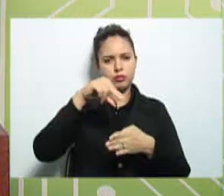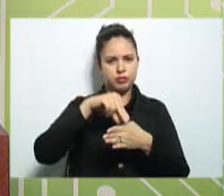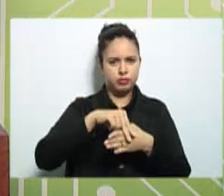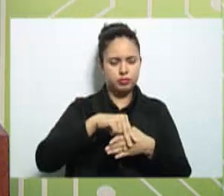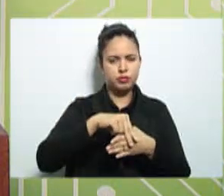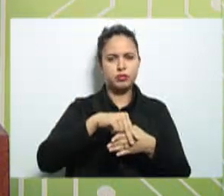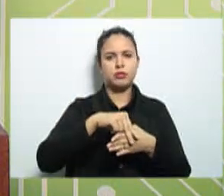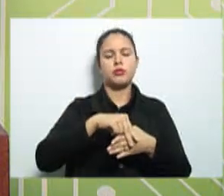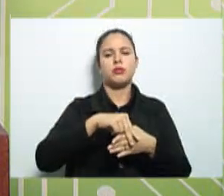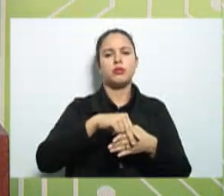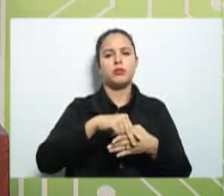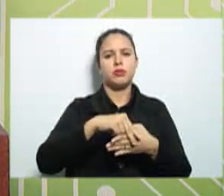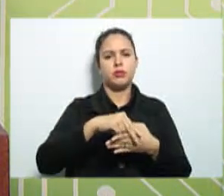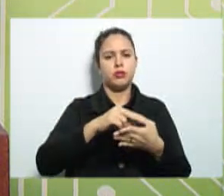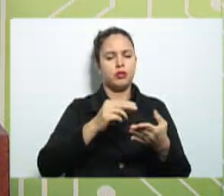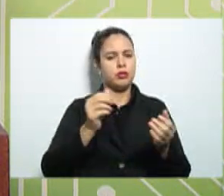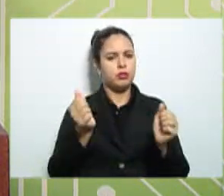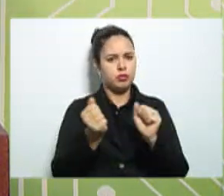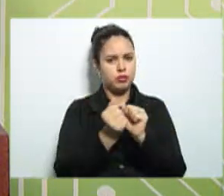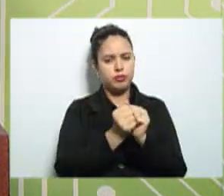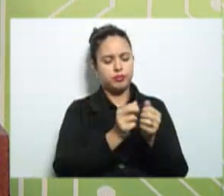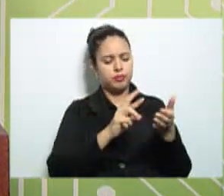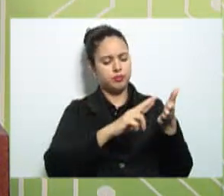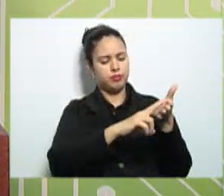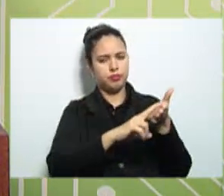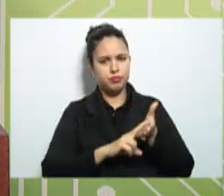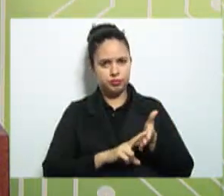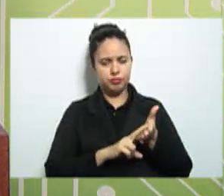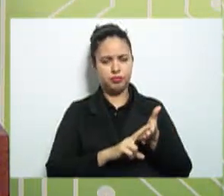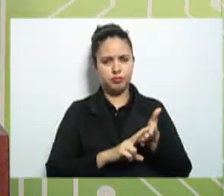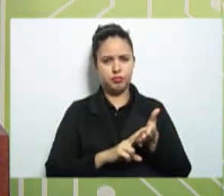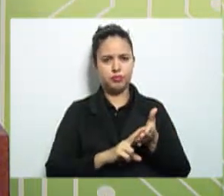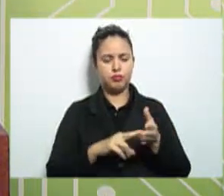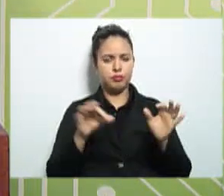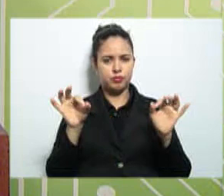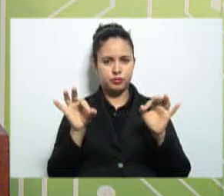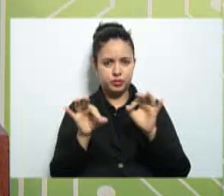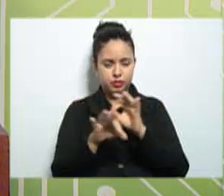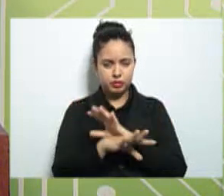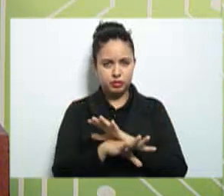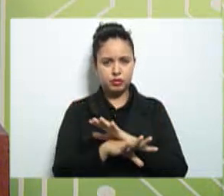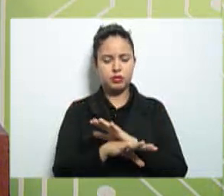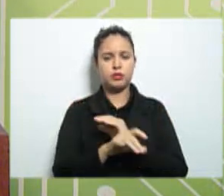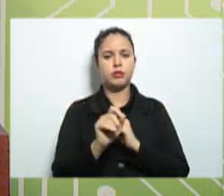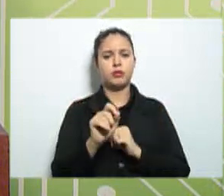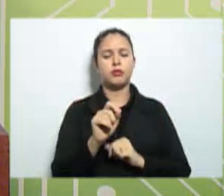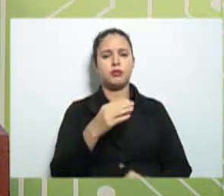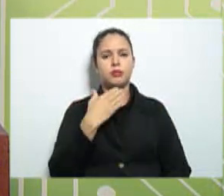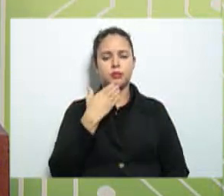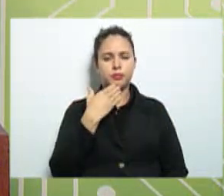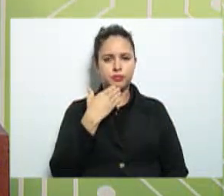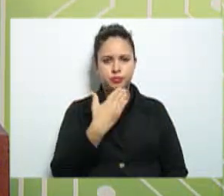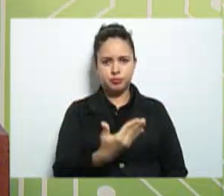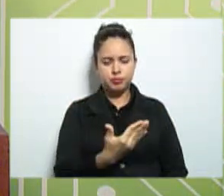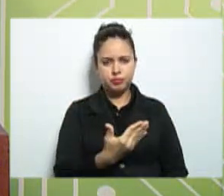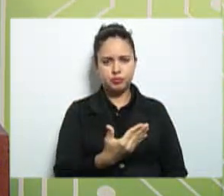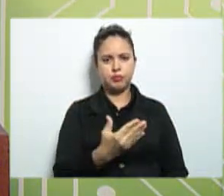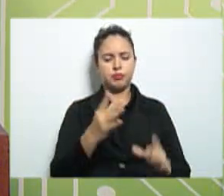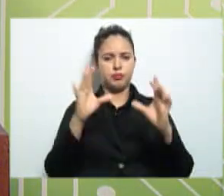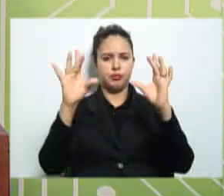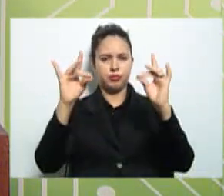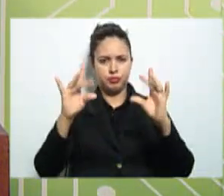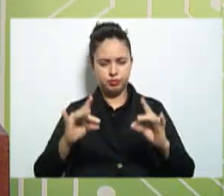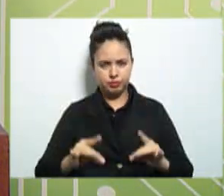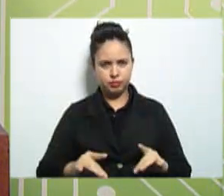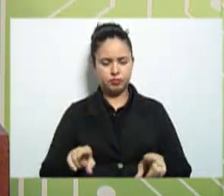que é que vocês estão fazendo este pedido. Terminou, né? E este pedido, tanto as descrições do